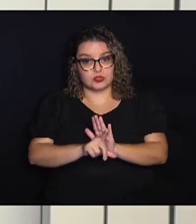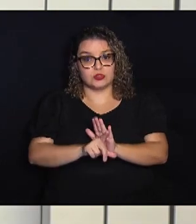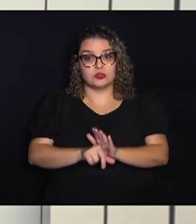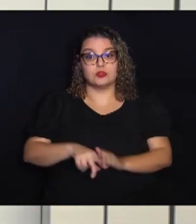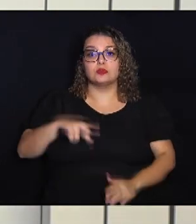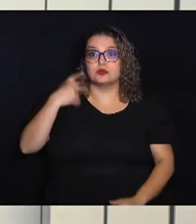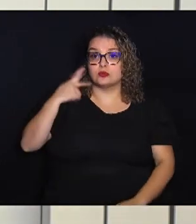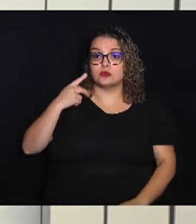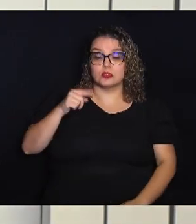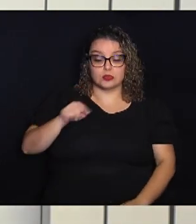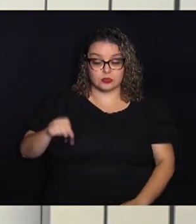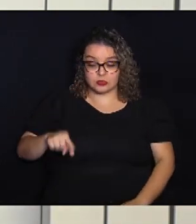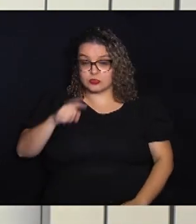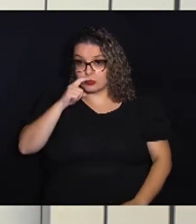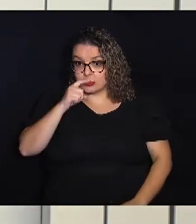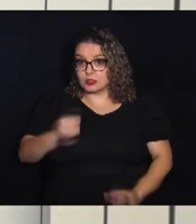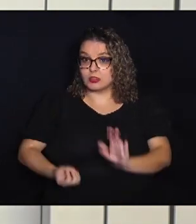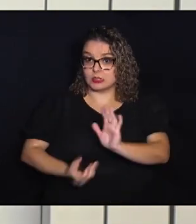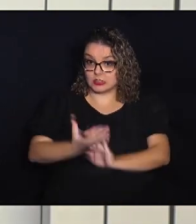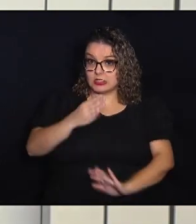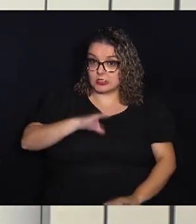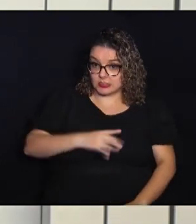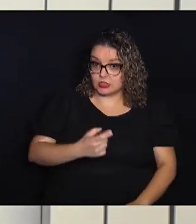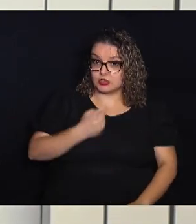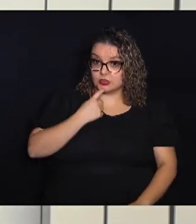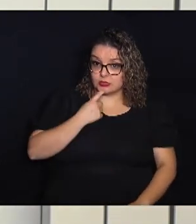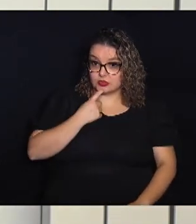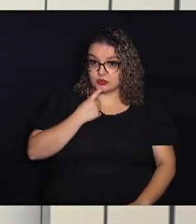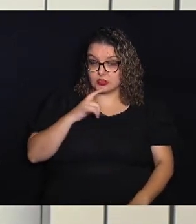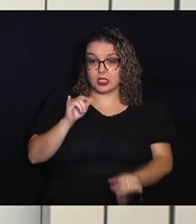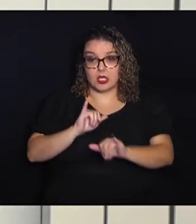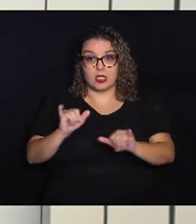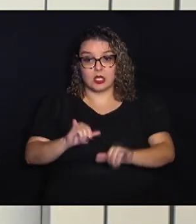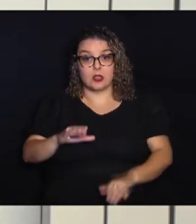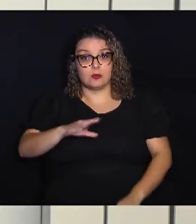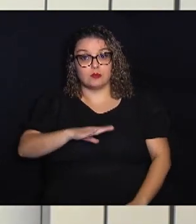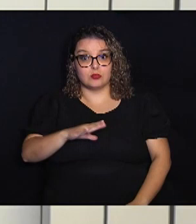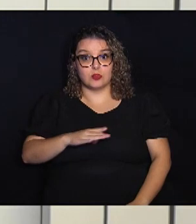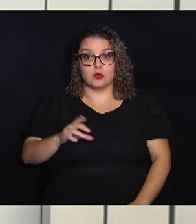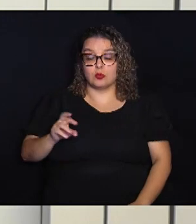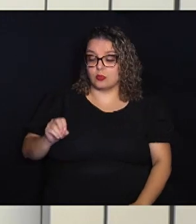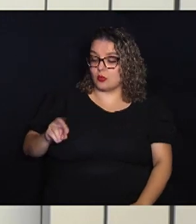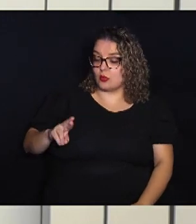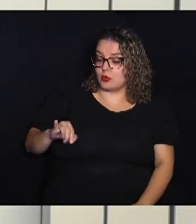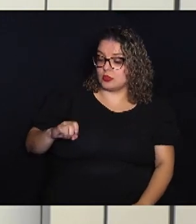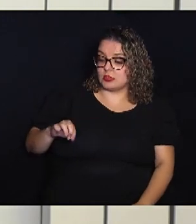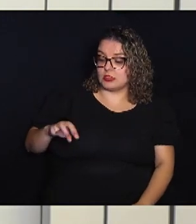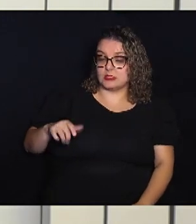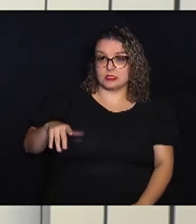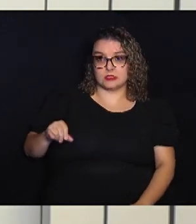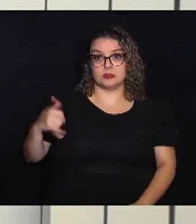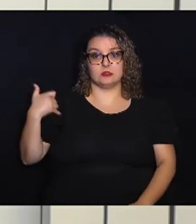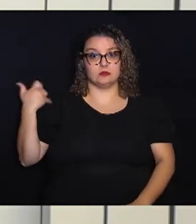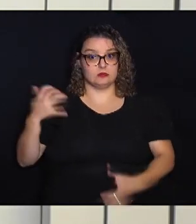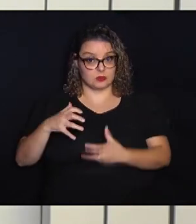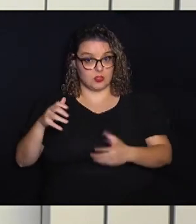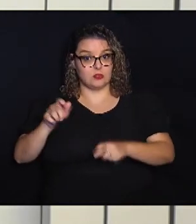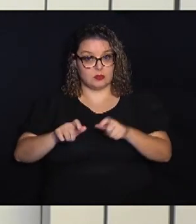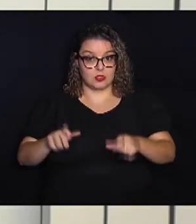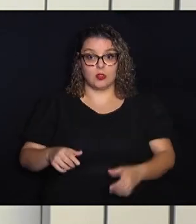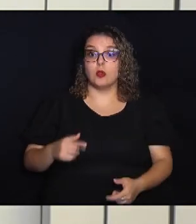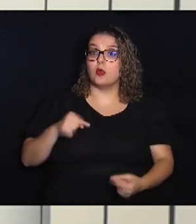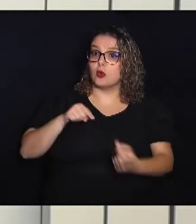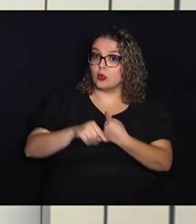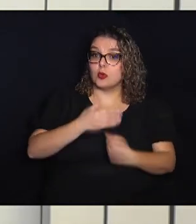Zé Carlos, que institui em Campinas a campanha municipal de orientação às pessoas idosas contra fraudes